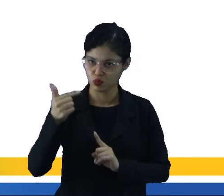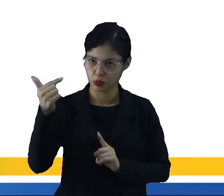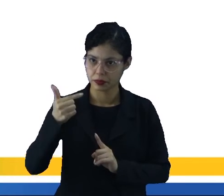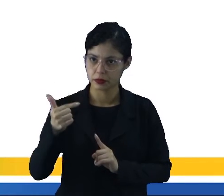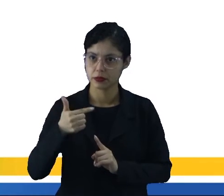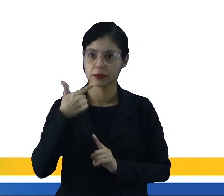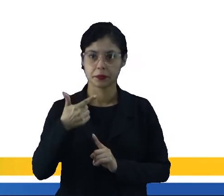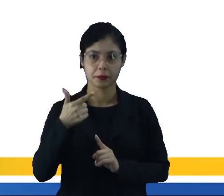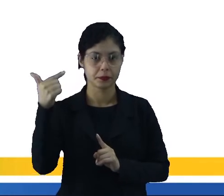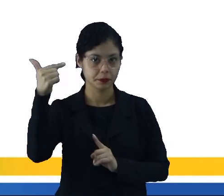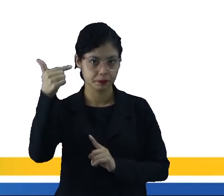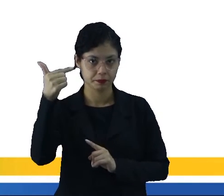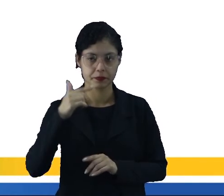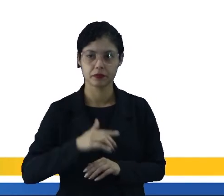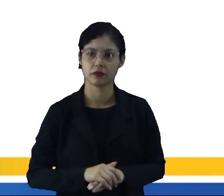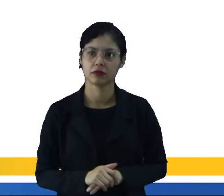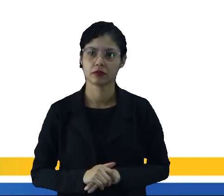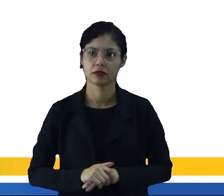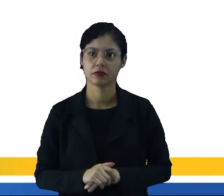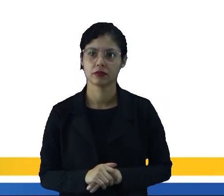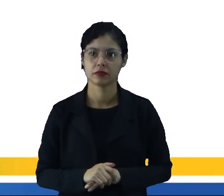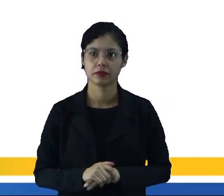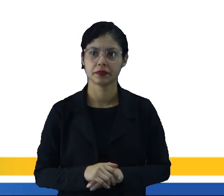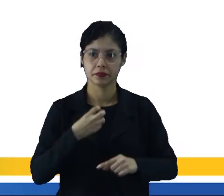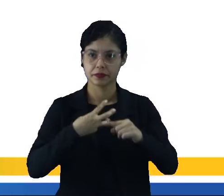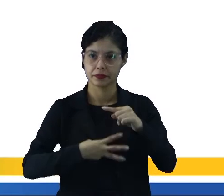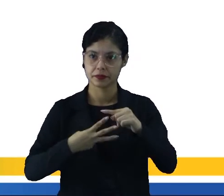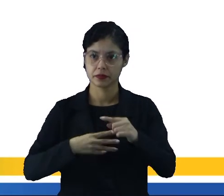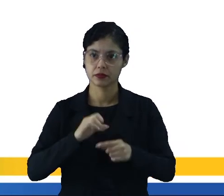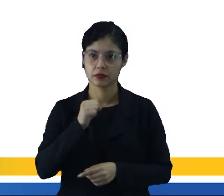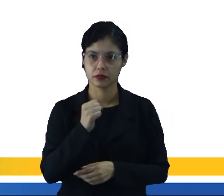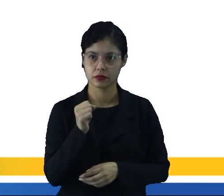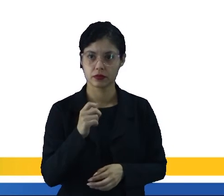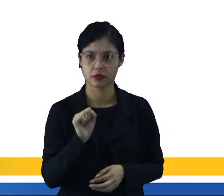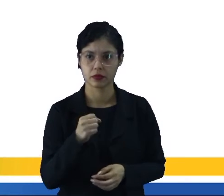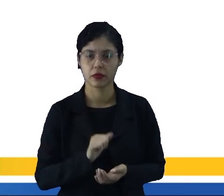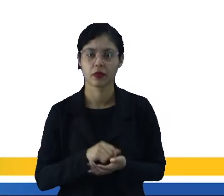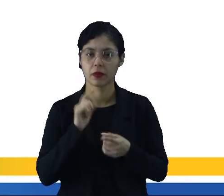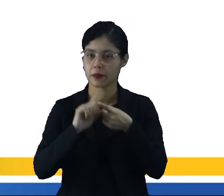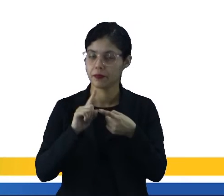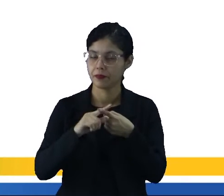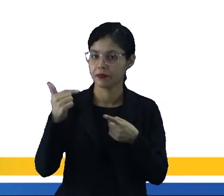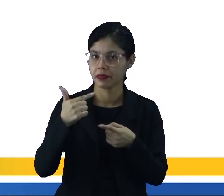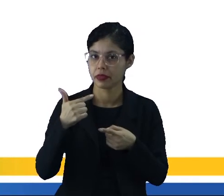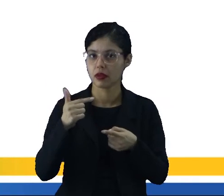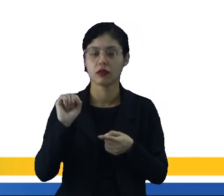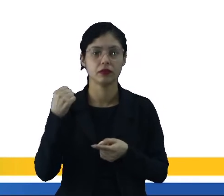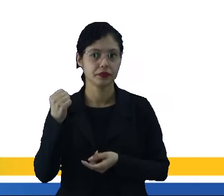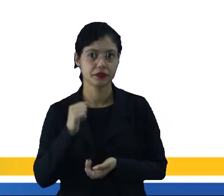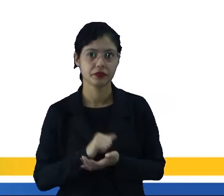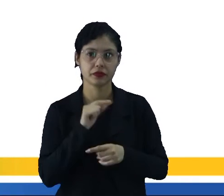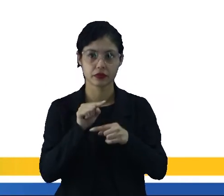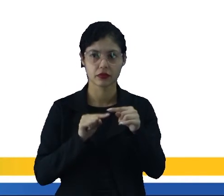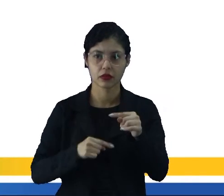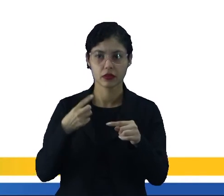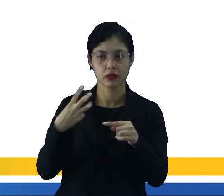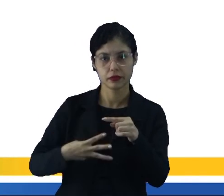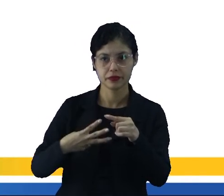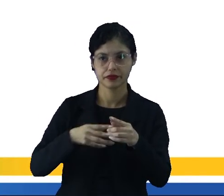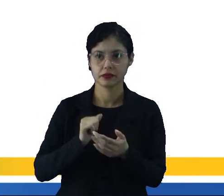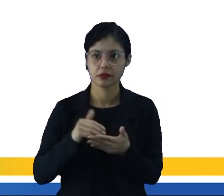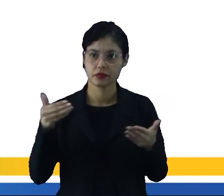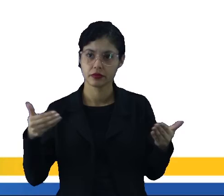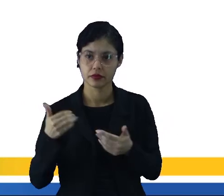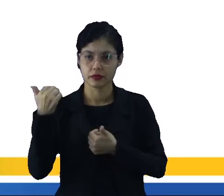Cubo 2 ao cubo 4p x 8 é porque 2 é o cubo da 8 dividido por quanto por 3